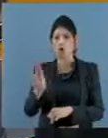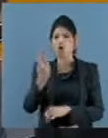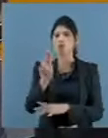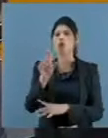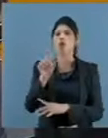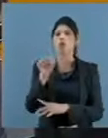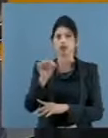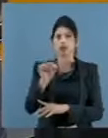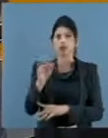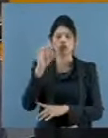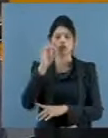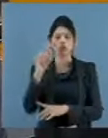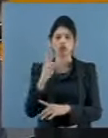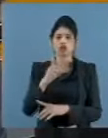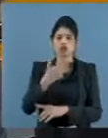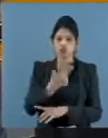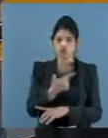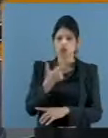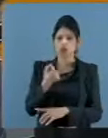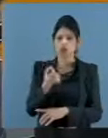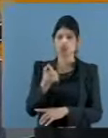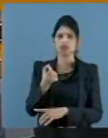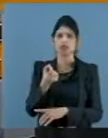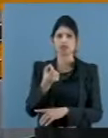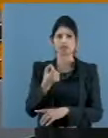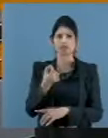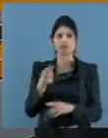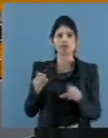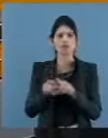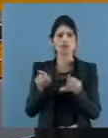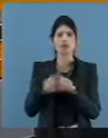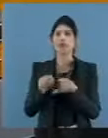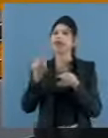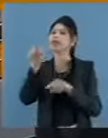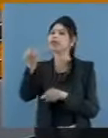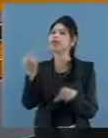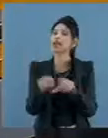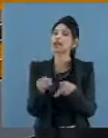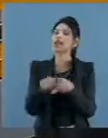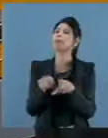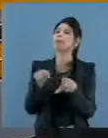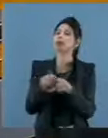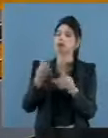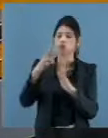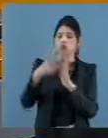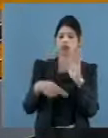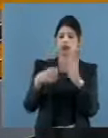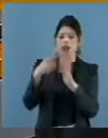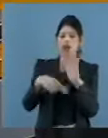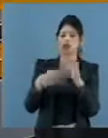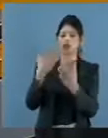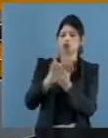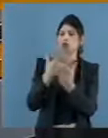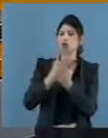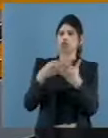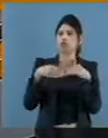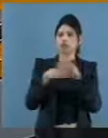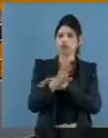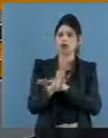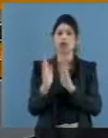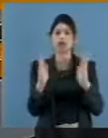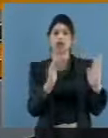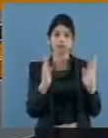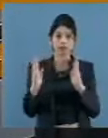sigilo das trocas de mensagens do senhor Mauro Cid, onde as dele estão incluídas no mesmo relatório. Nessa data,